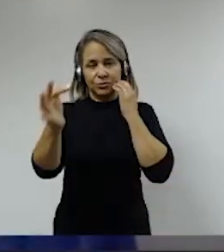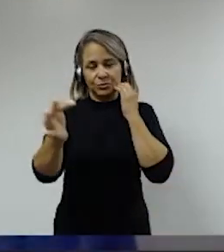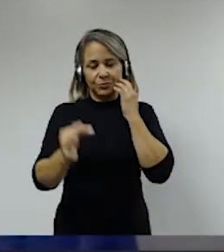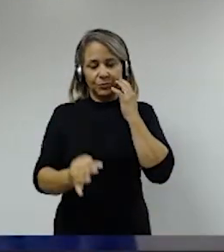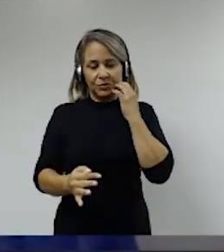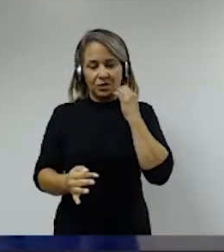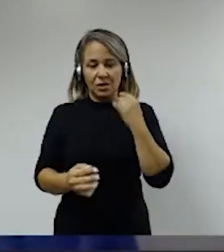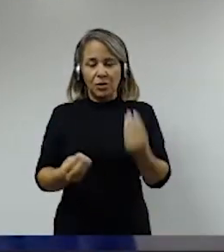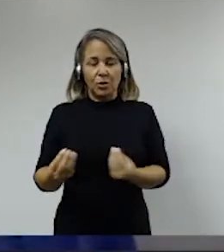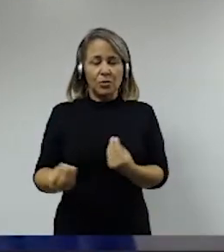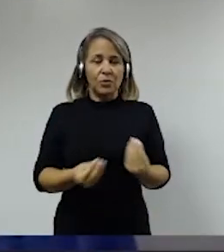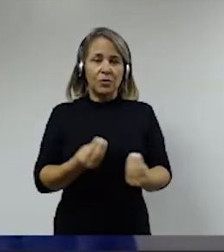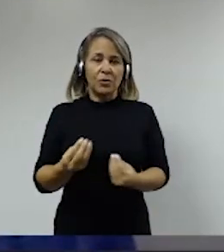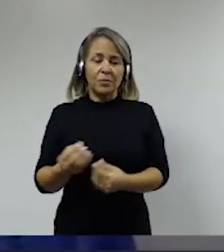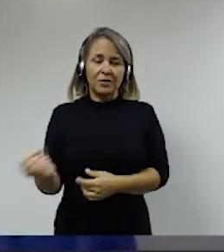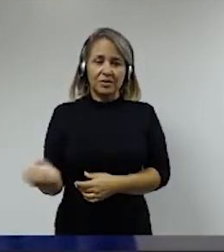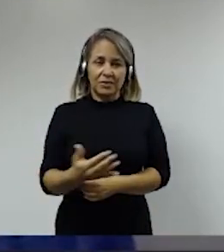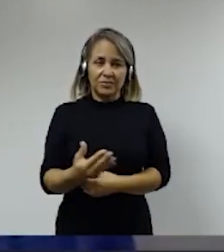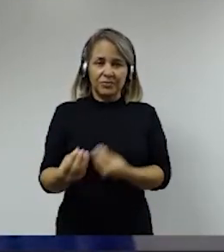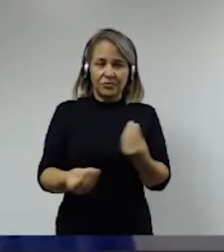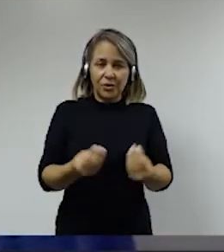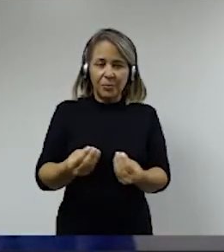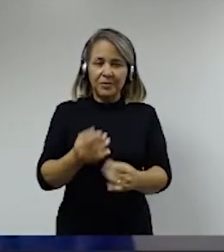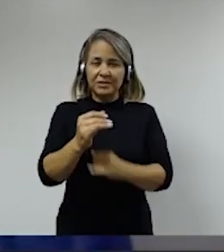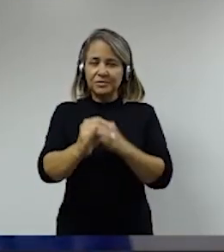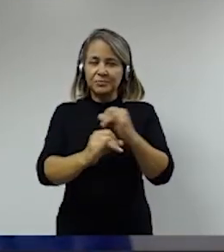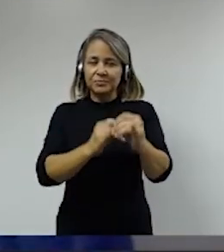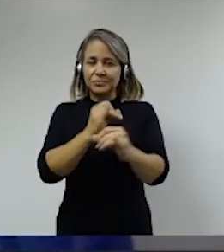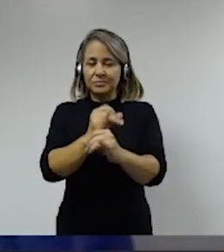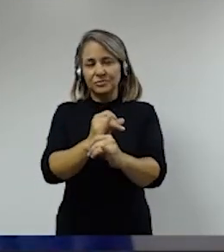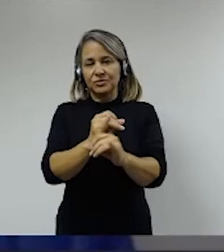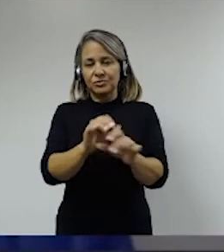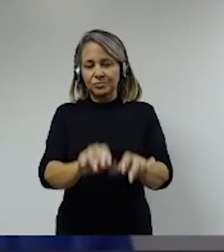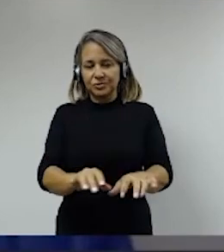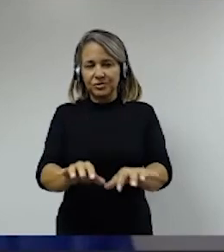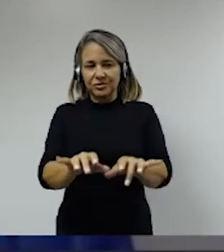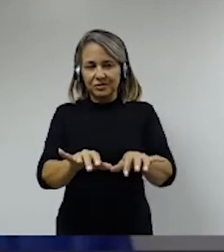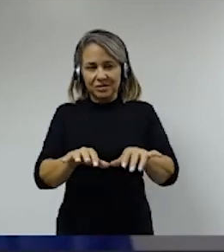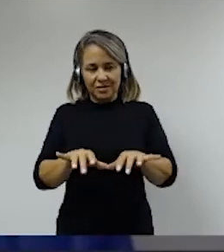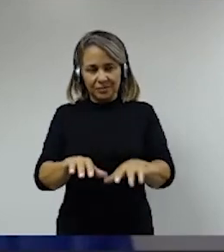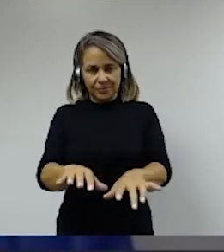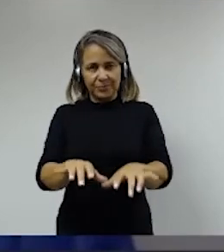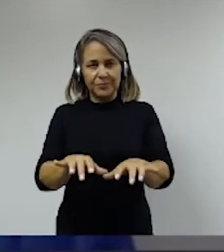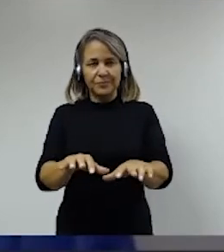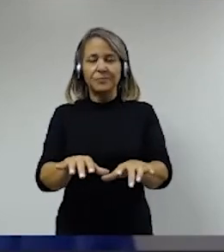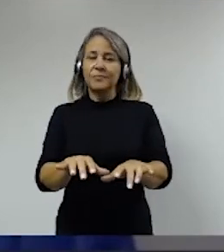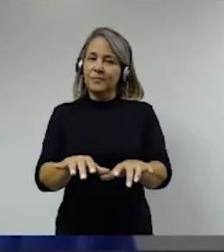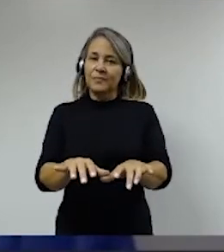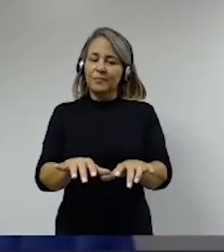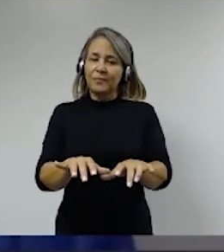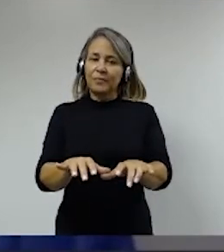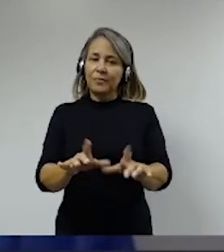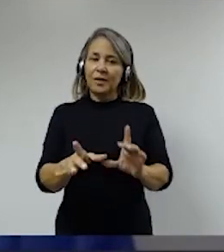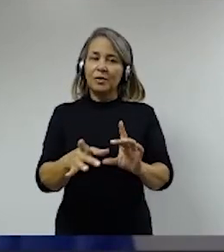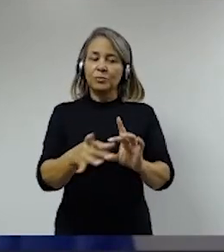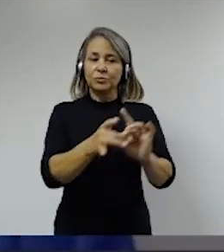sobre a nova forma digital esse processo de digitalização dos conteúdos